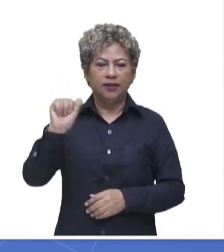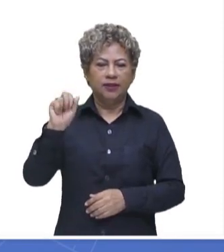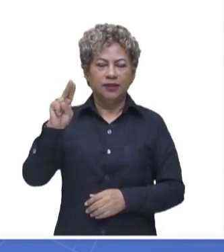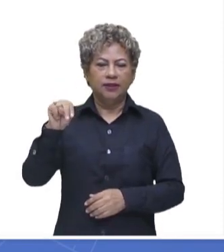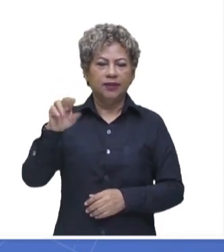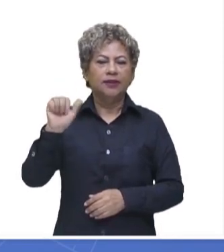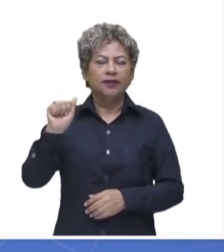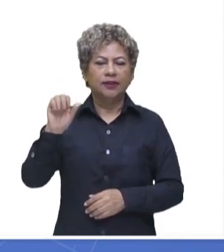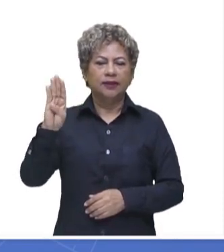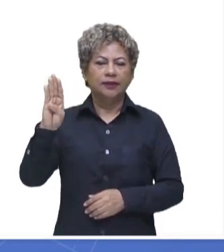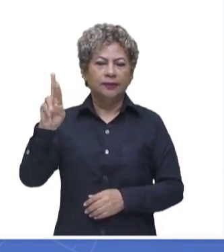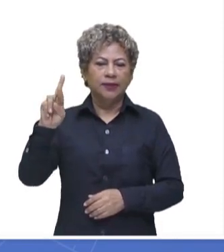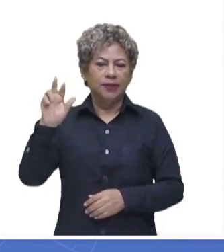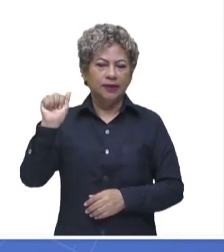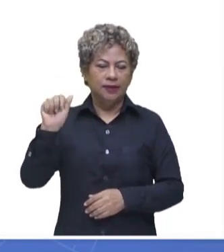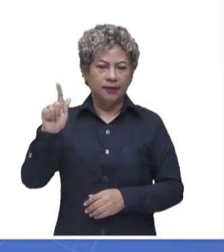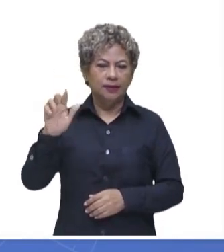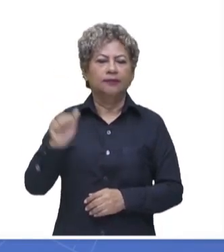mais?